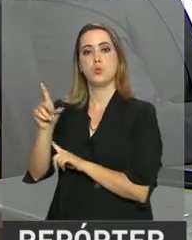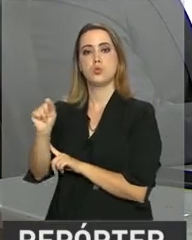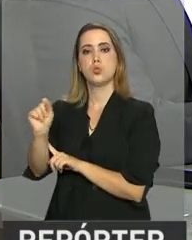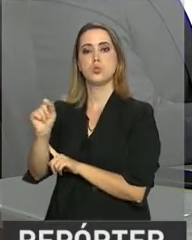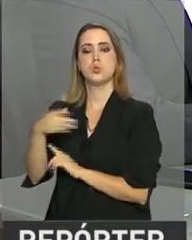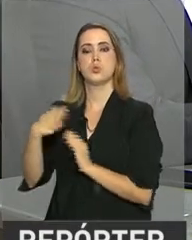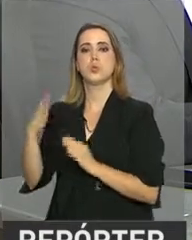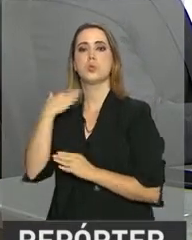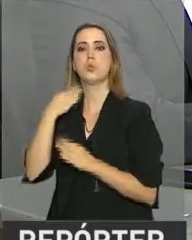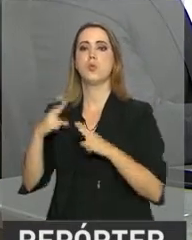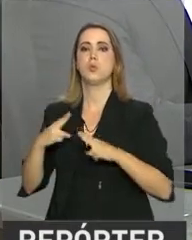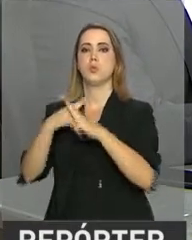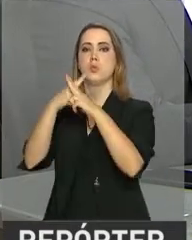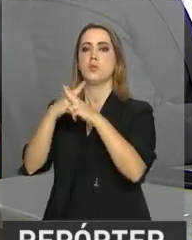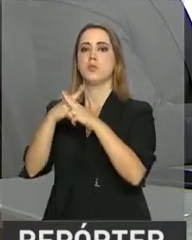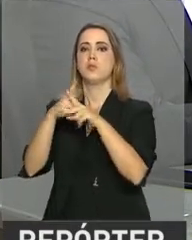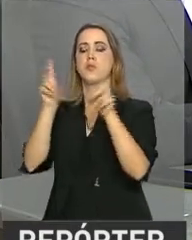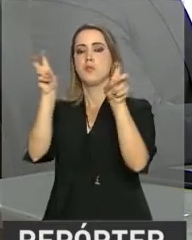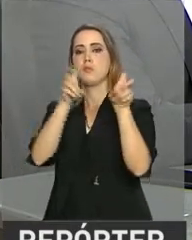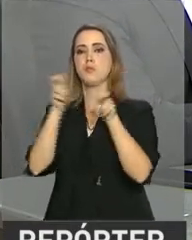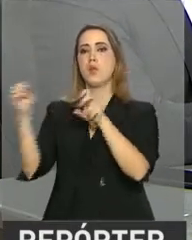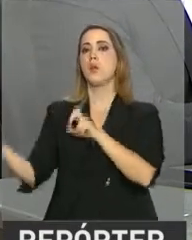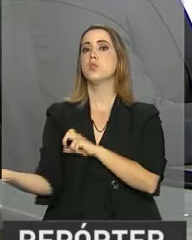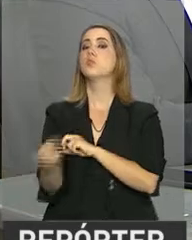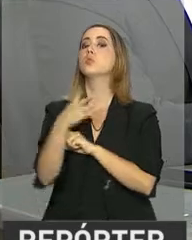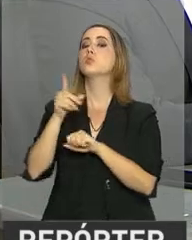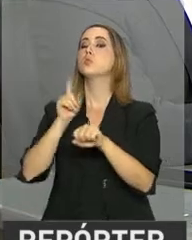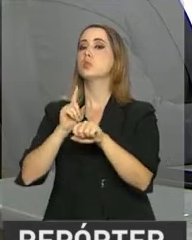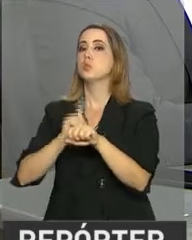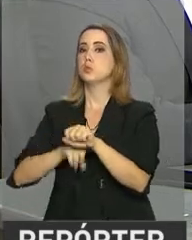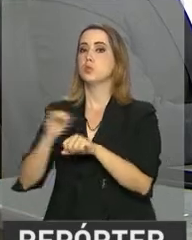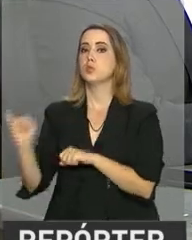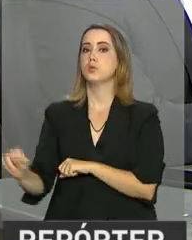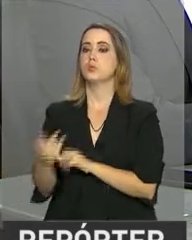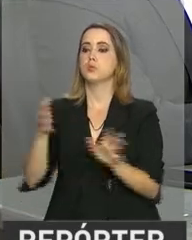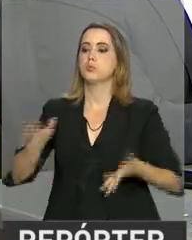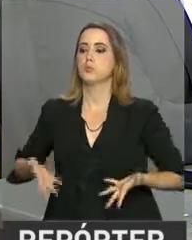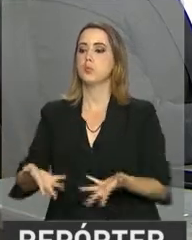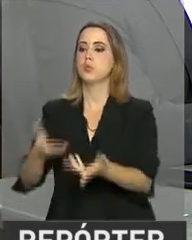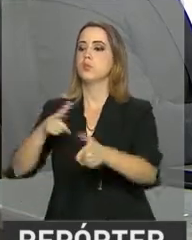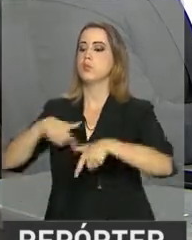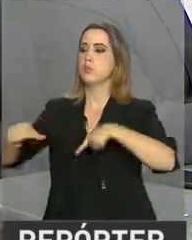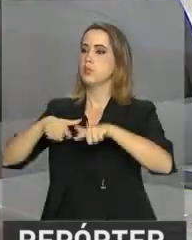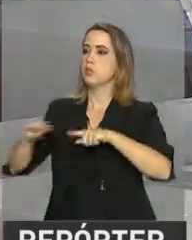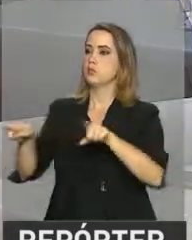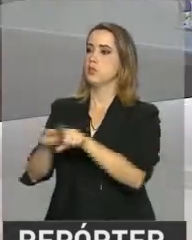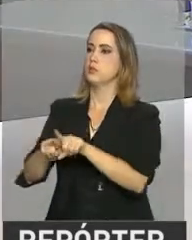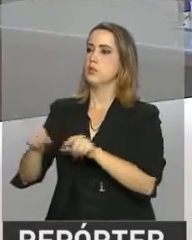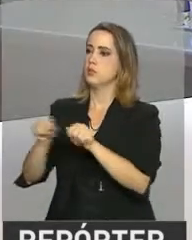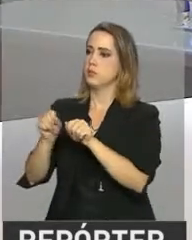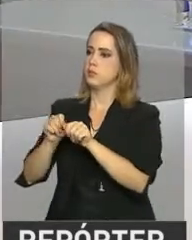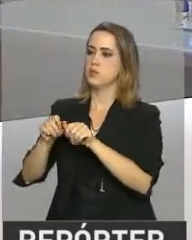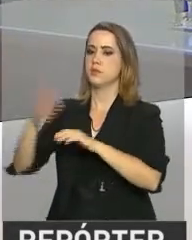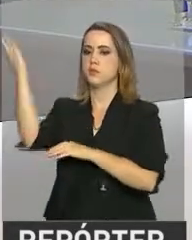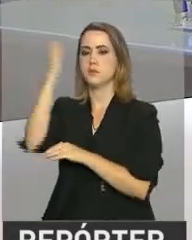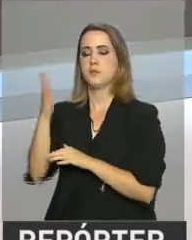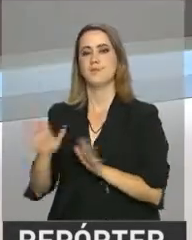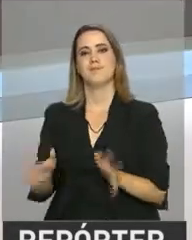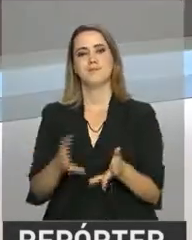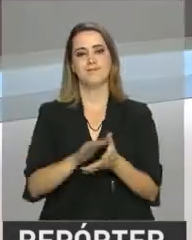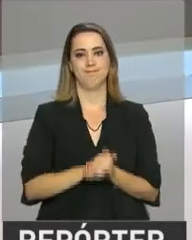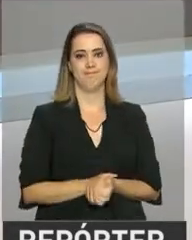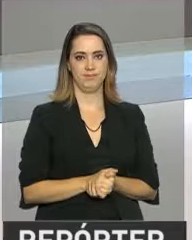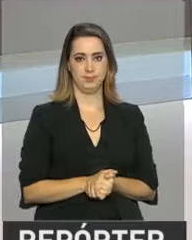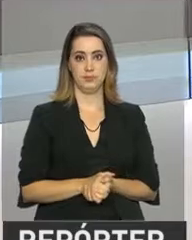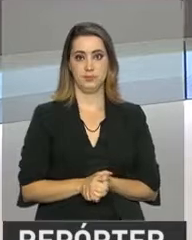é sobre as novas oportunidades de gerar empregos e fazer o brasil crescer muito obrigada